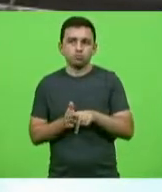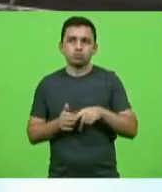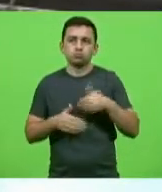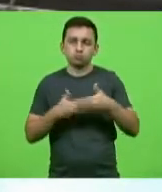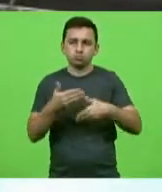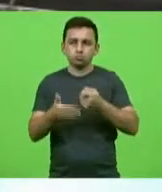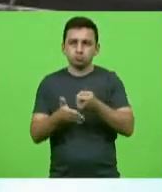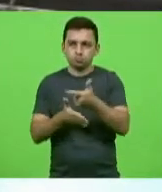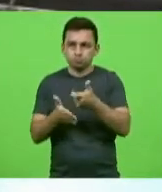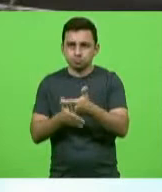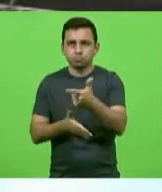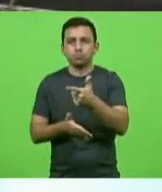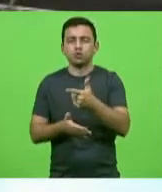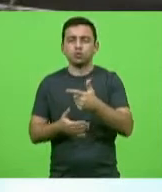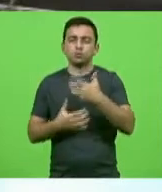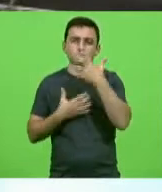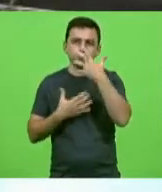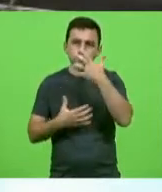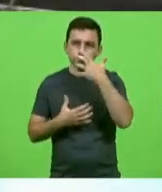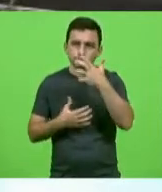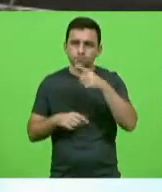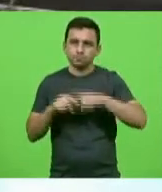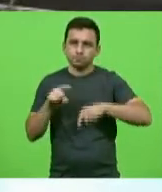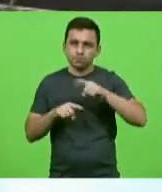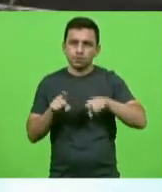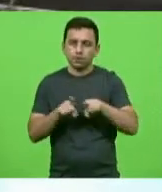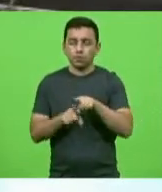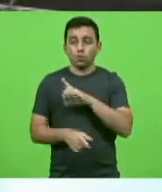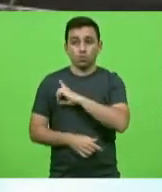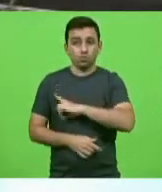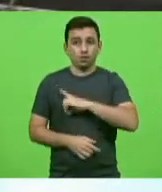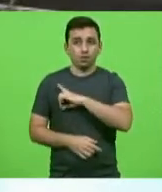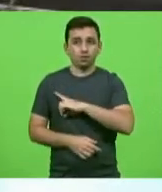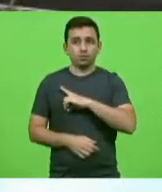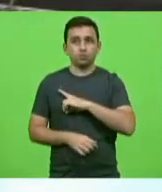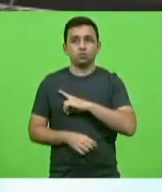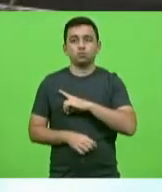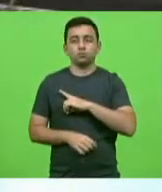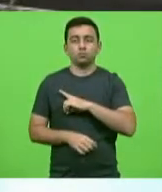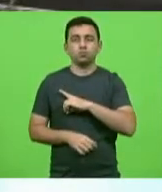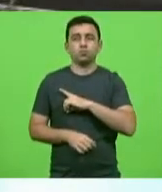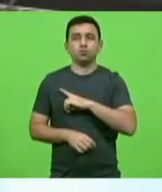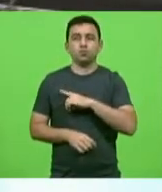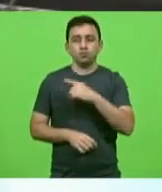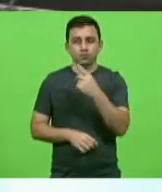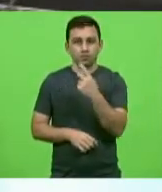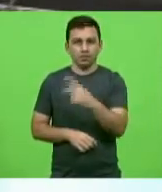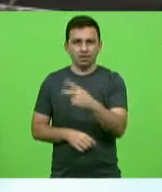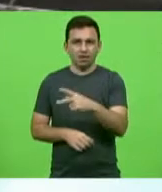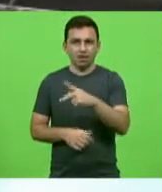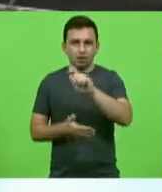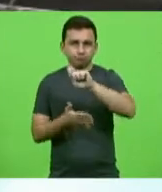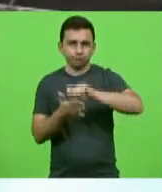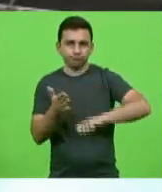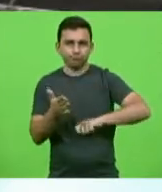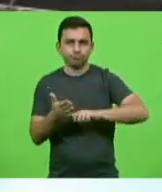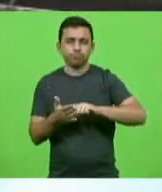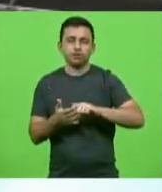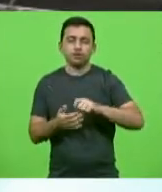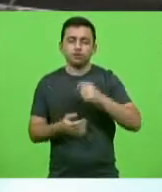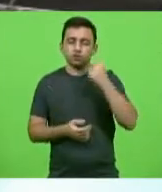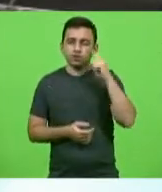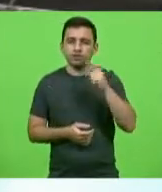dos respiradores de documento assinado pelo delegado José Fernando Moraes Chuí, em